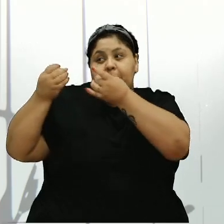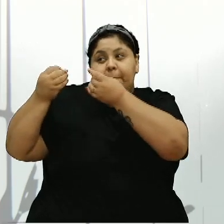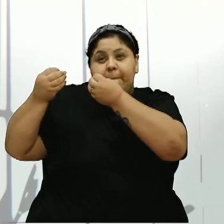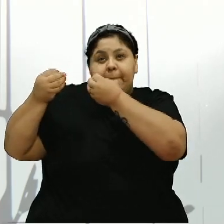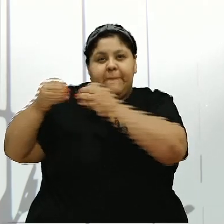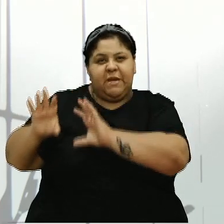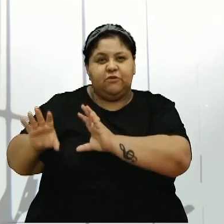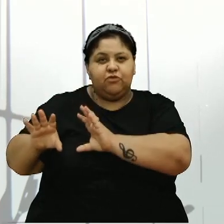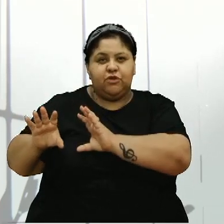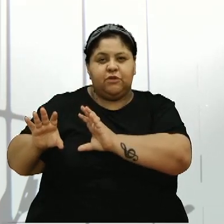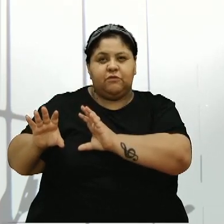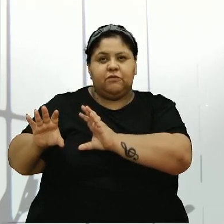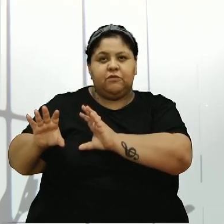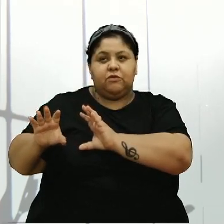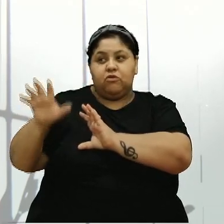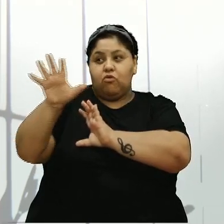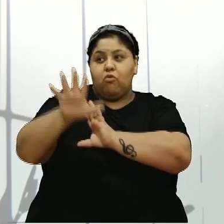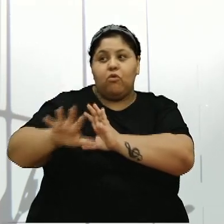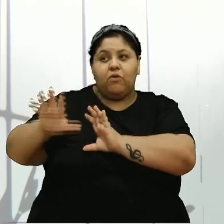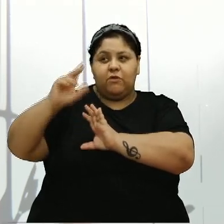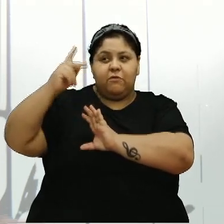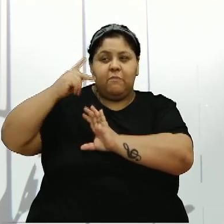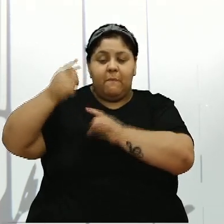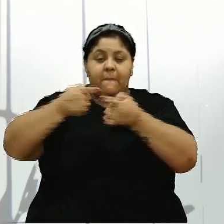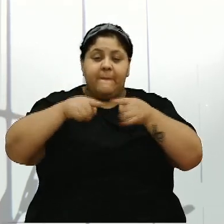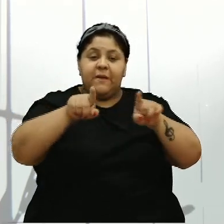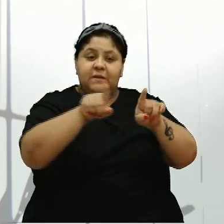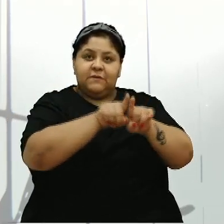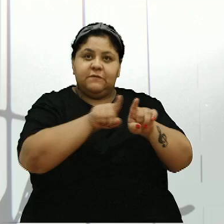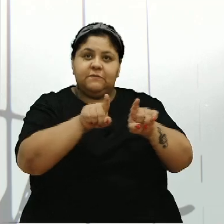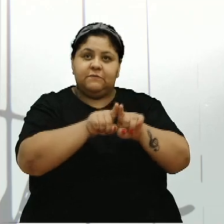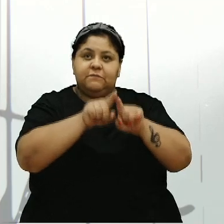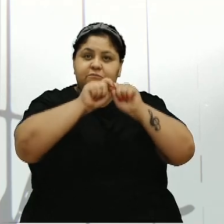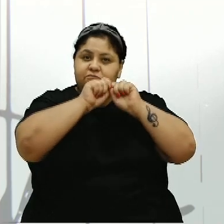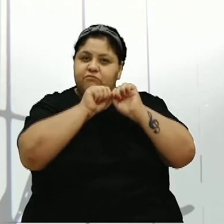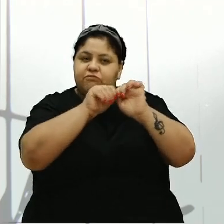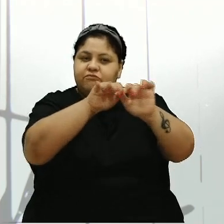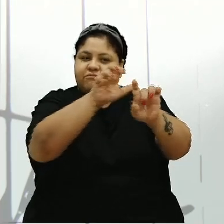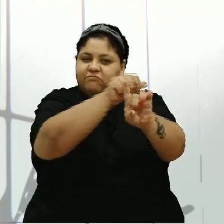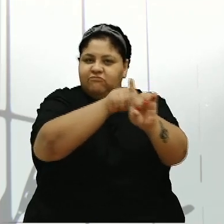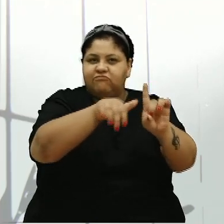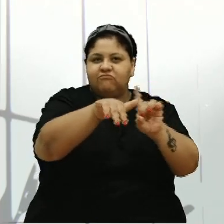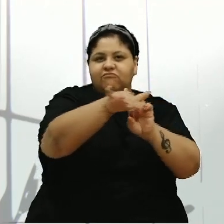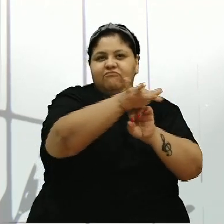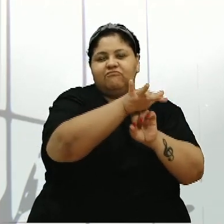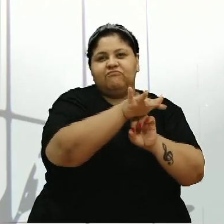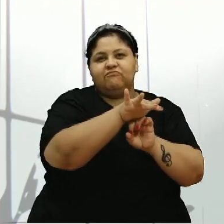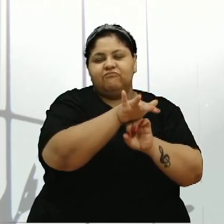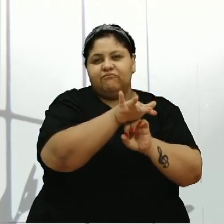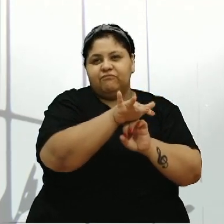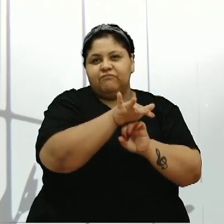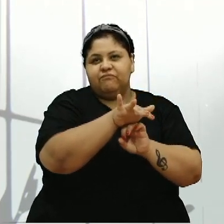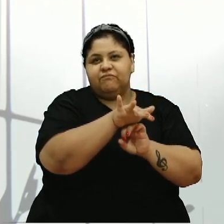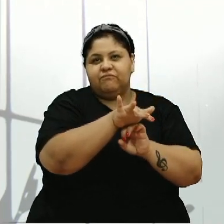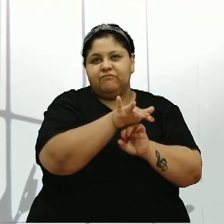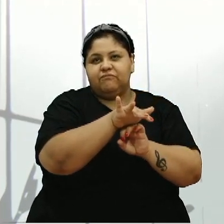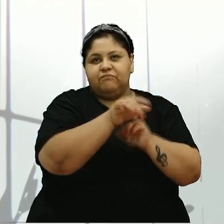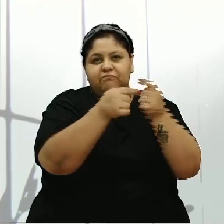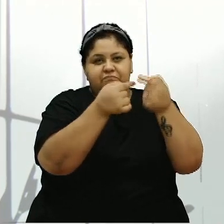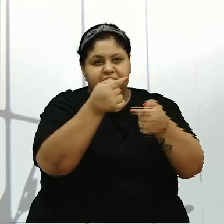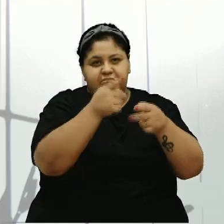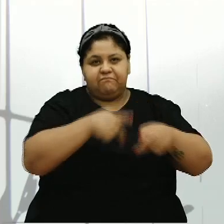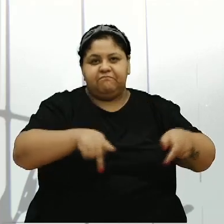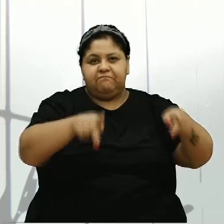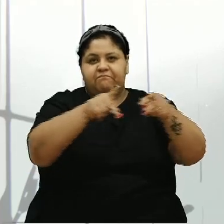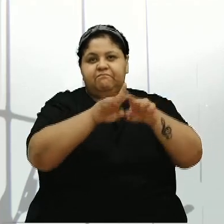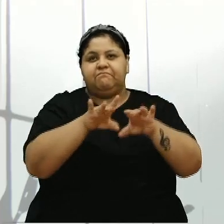né, intoxicando o ambiente político, mas também acaba reverberando lá na sociedade, né, trazendo, né, um desserviço à nossa